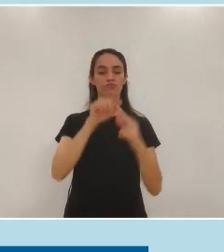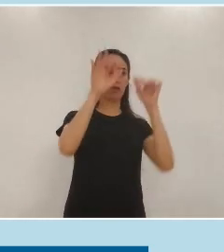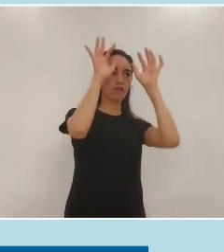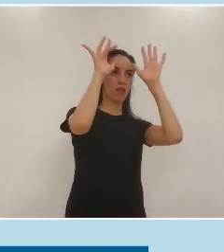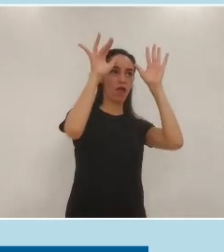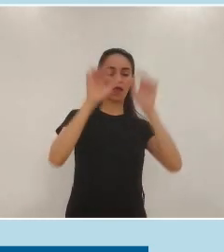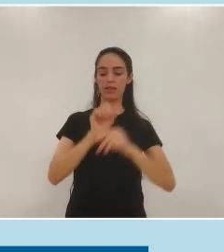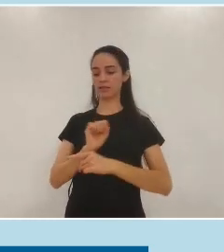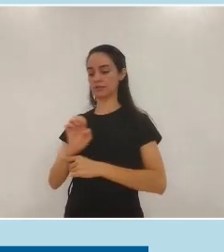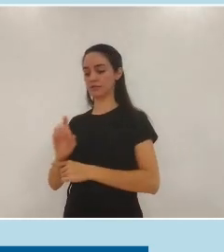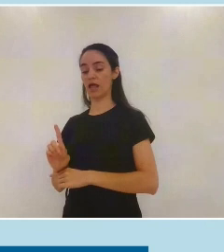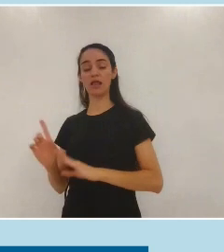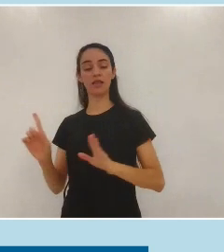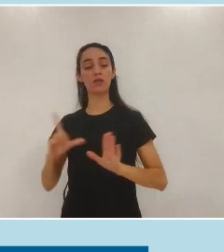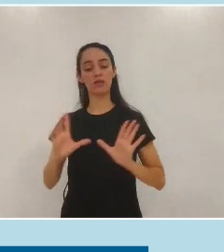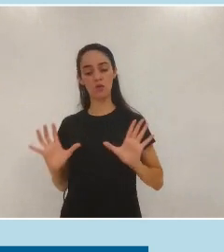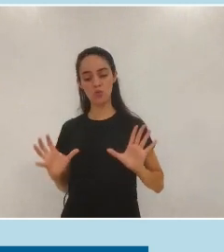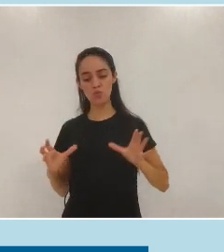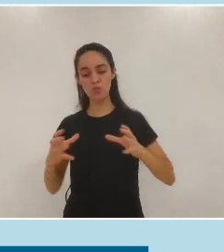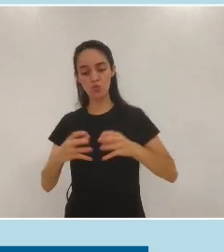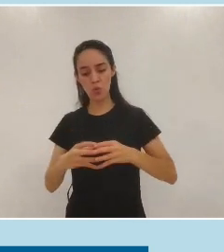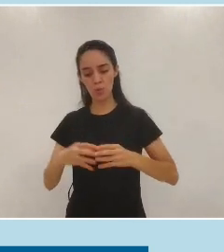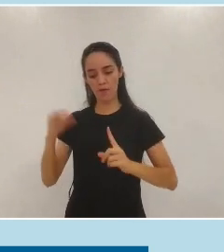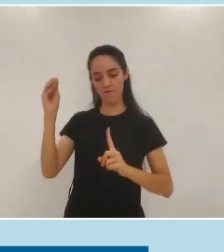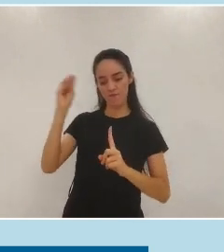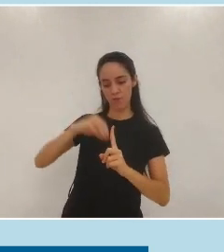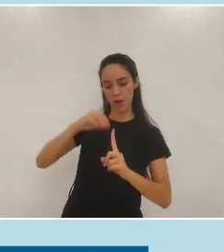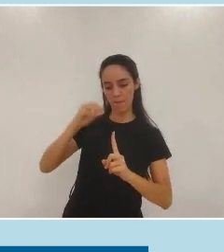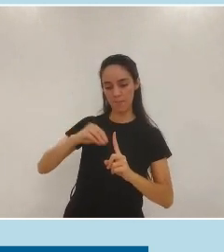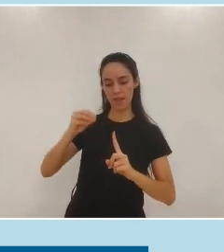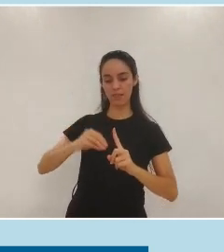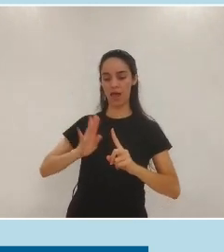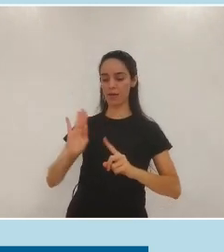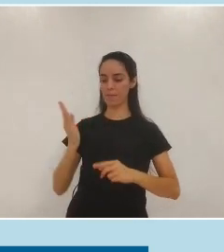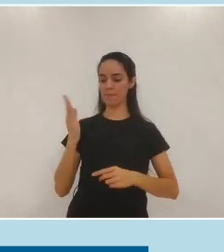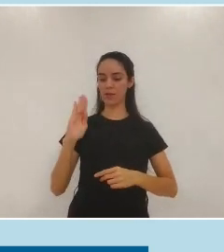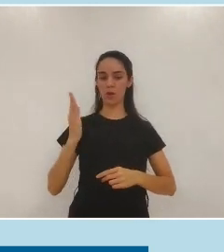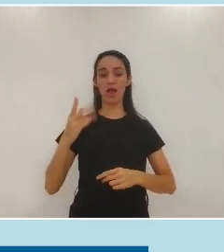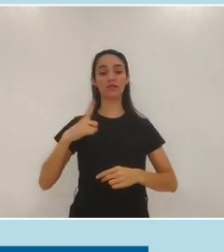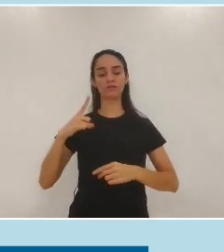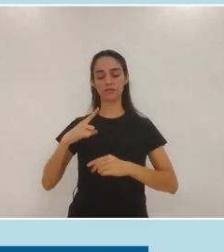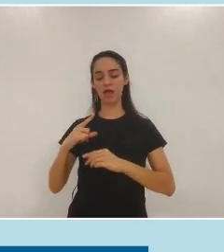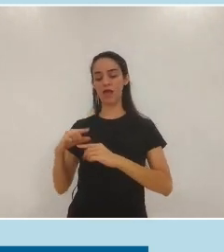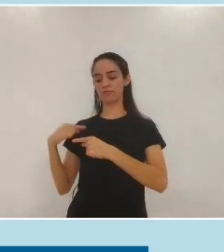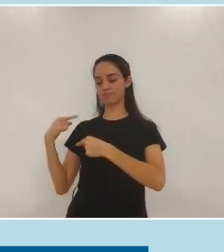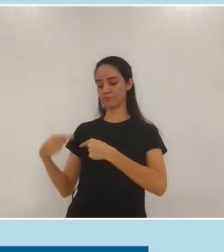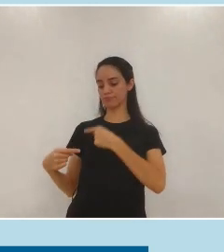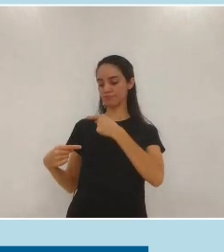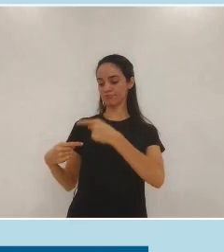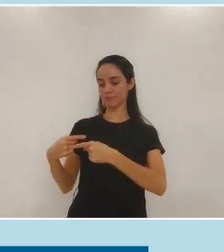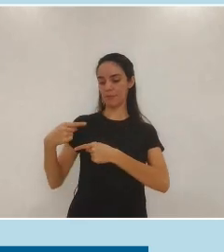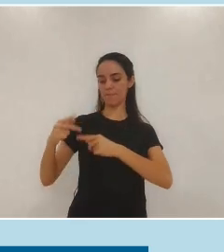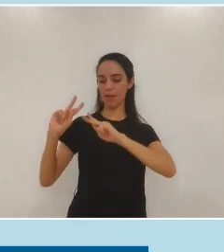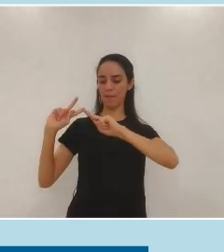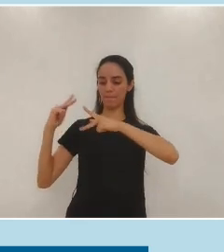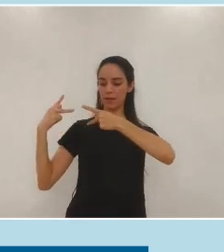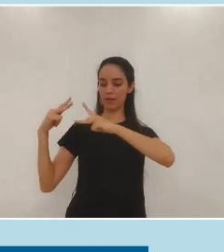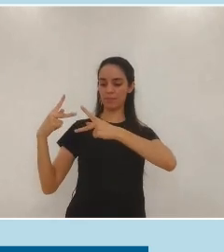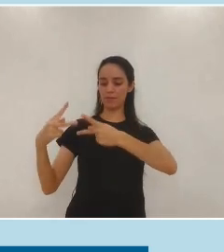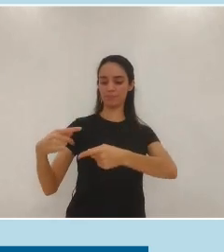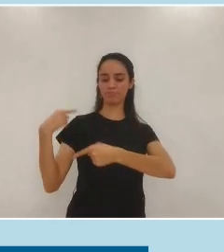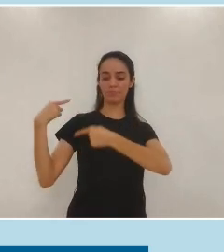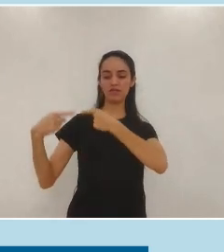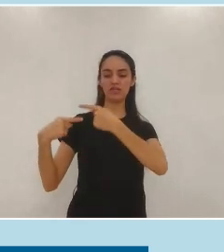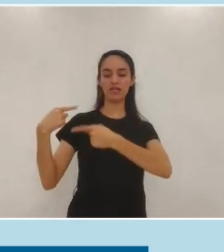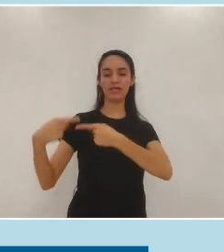de vulnerabilidades biológicas que tendem a passar o quê? De geração em geração, hereditário. Se a mãe